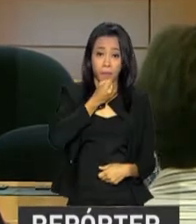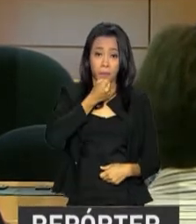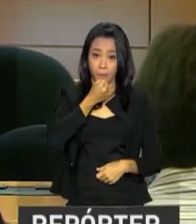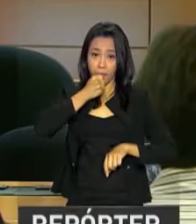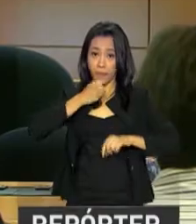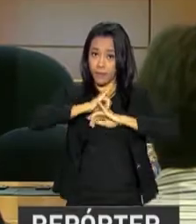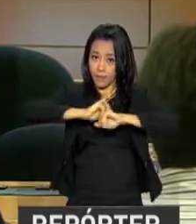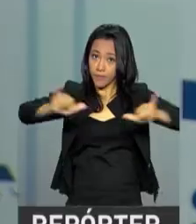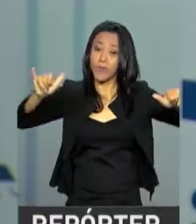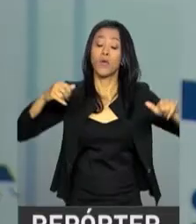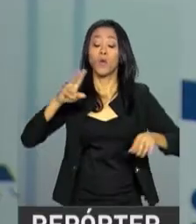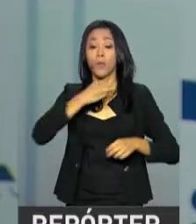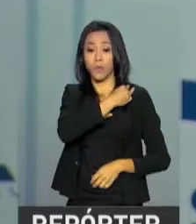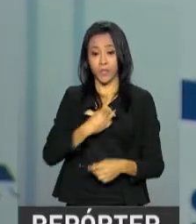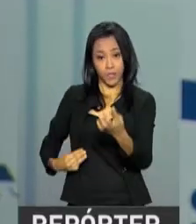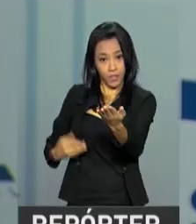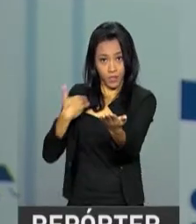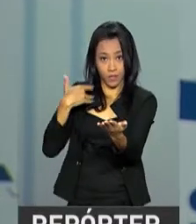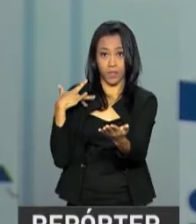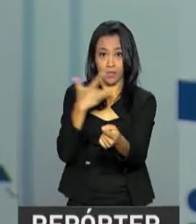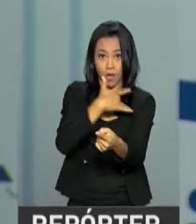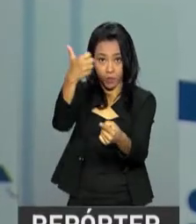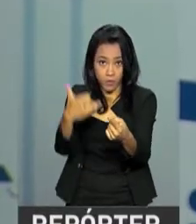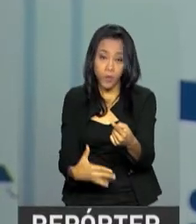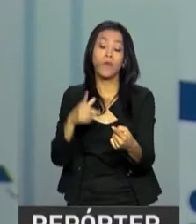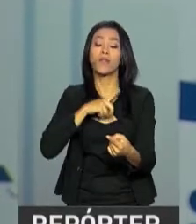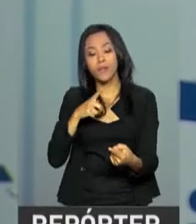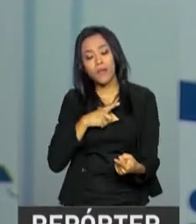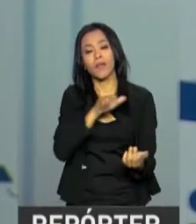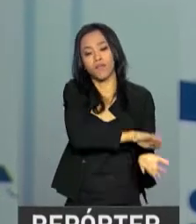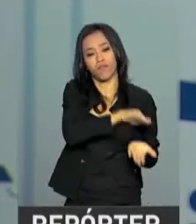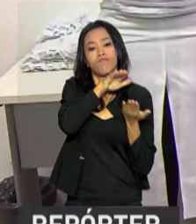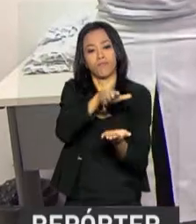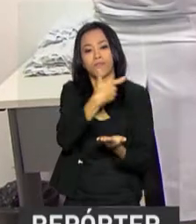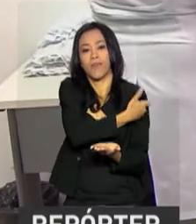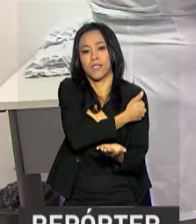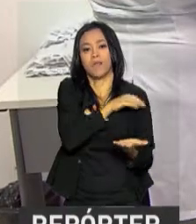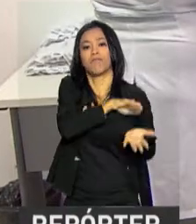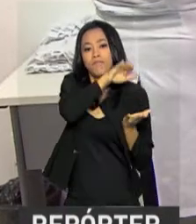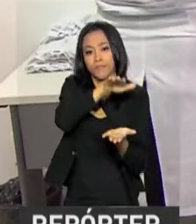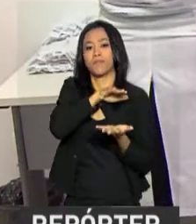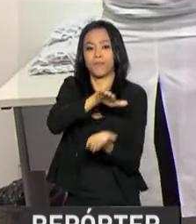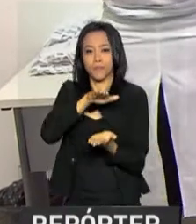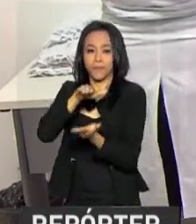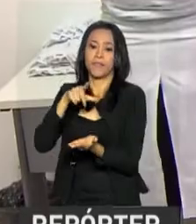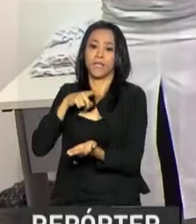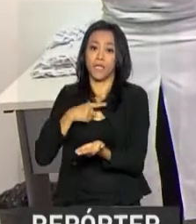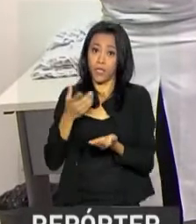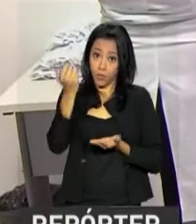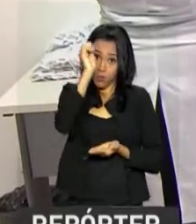saúde também garantiu que há doses de vacinas suficientes para a demanda e disse que o brasil está se preparando